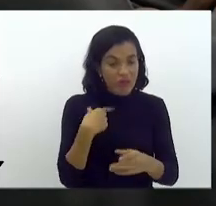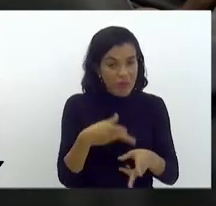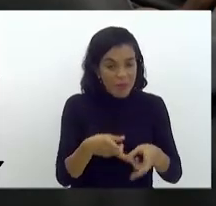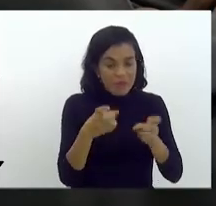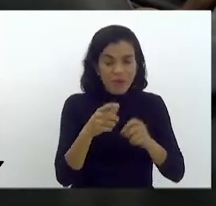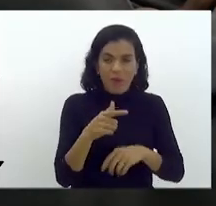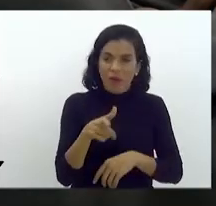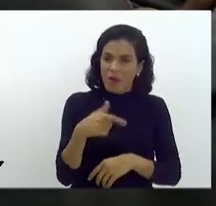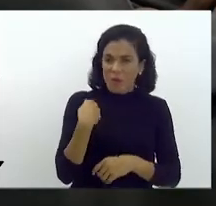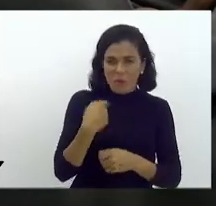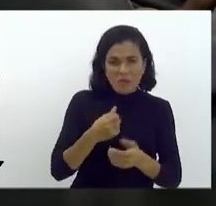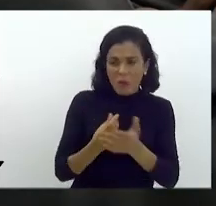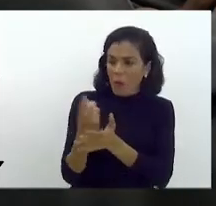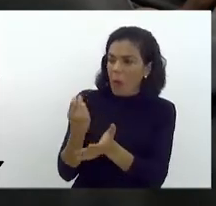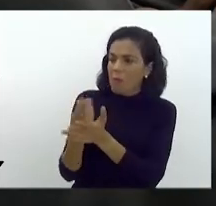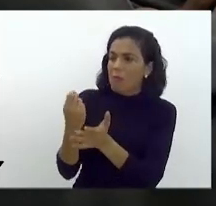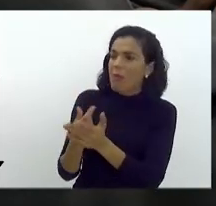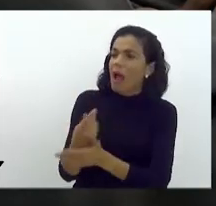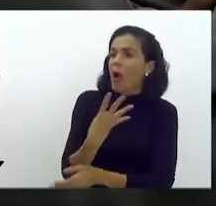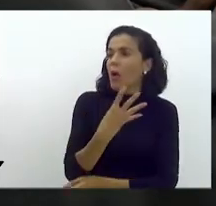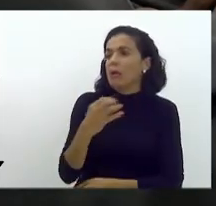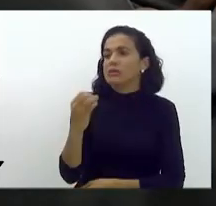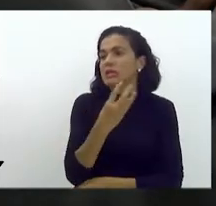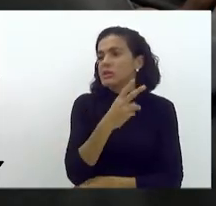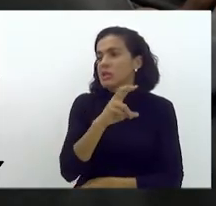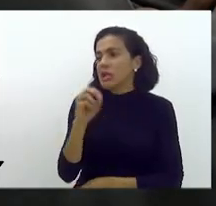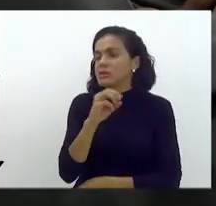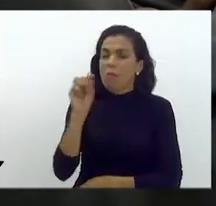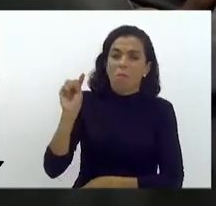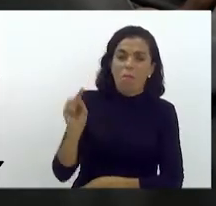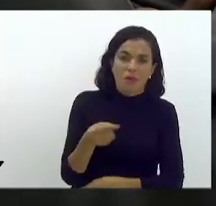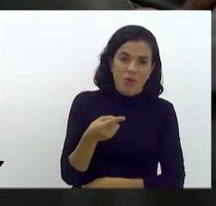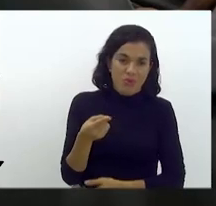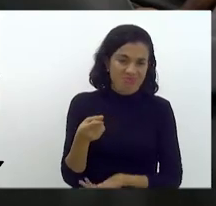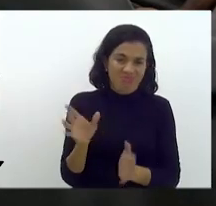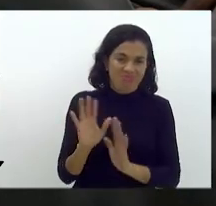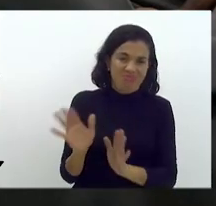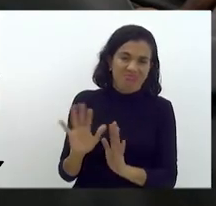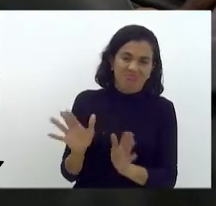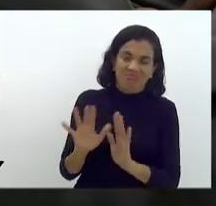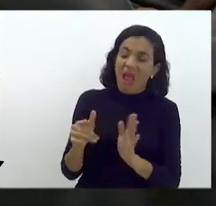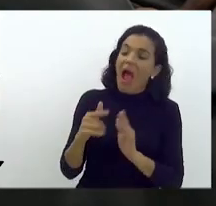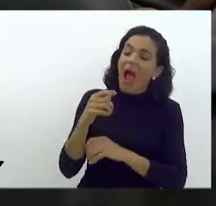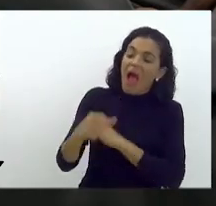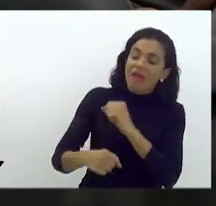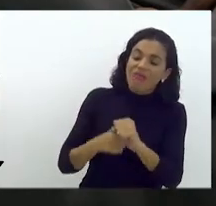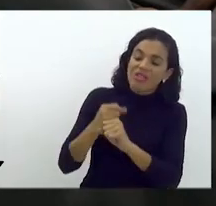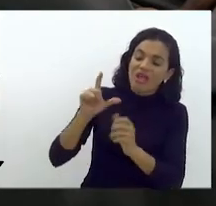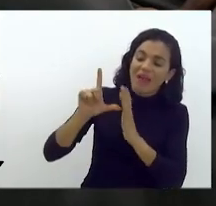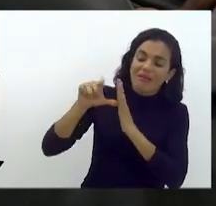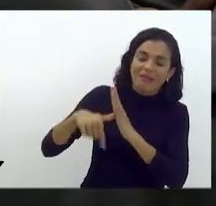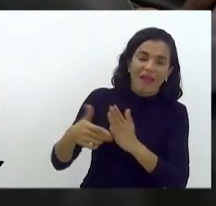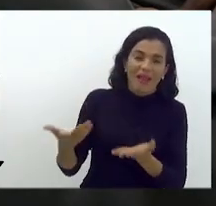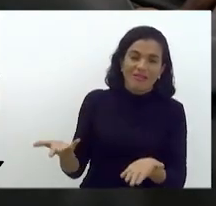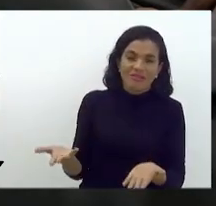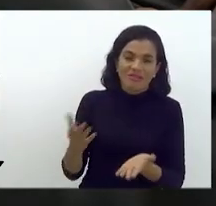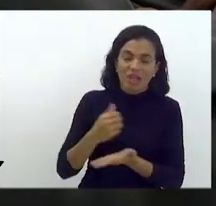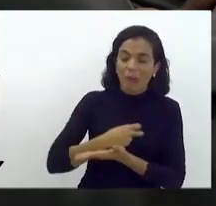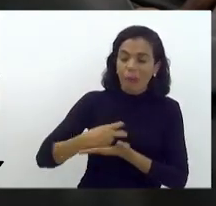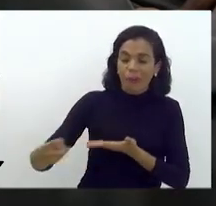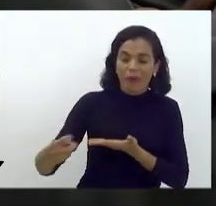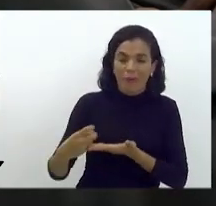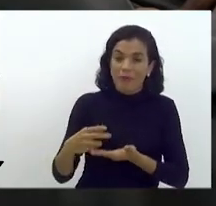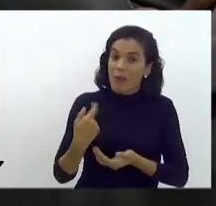eu não preciso comprar os equipamentos que me custa 400 500 mil reais esse equipamento ano que vem já vai estar defasado